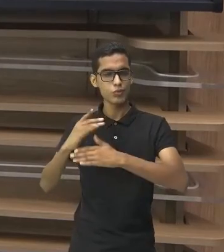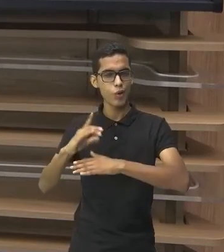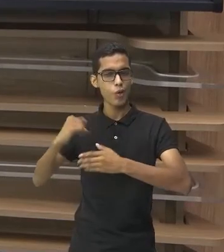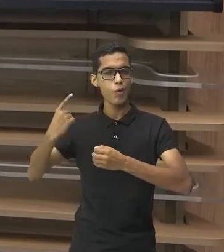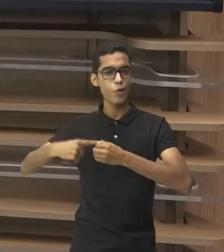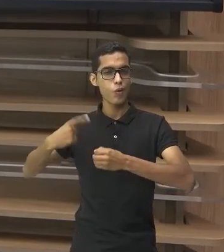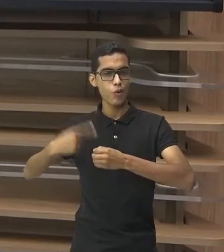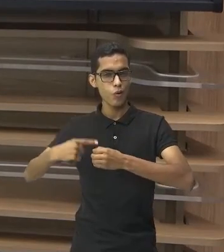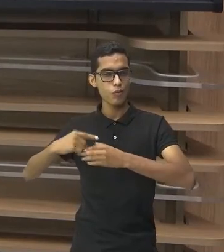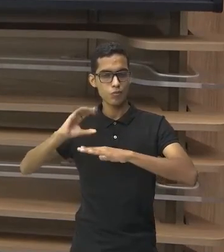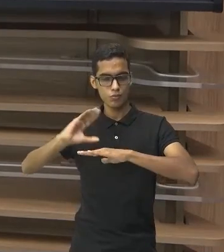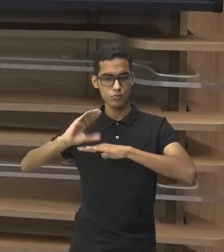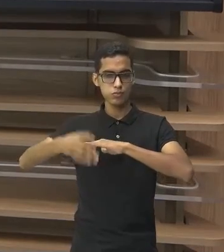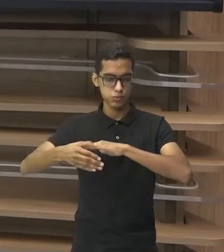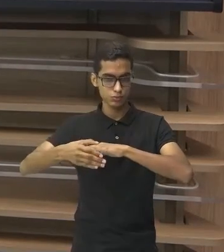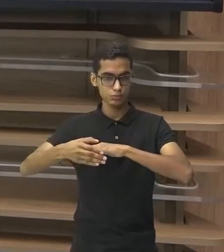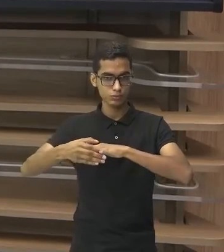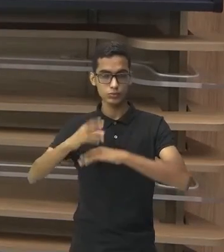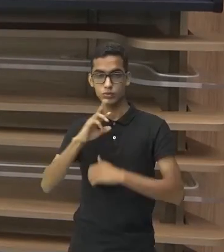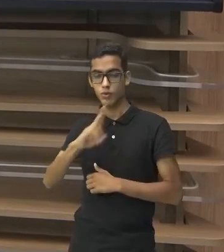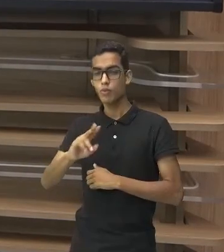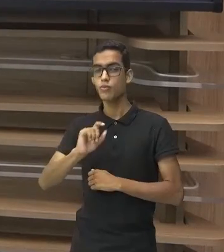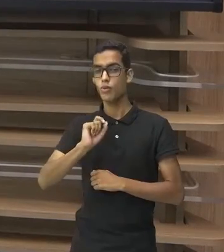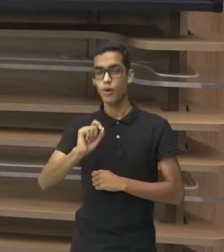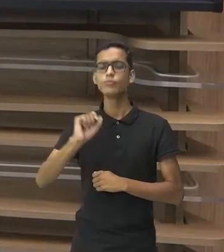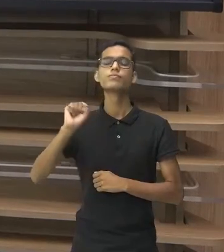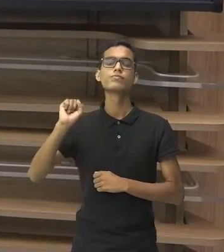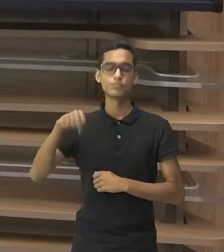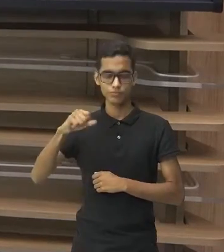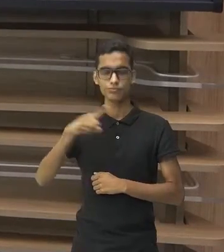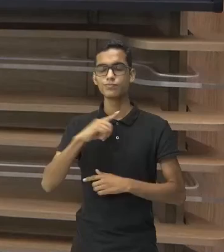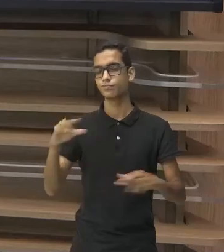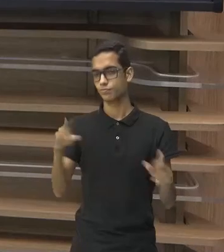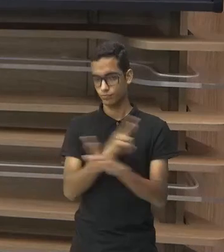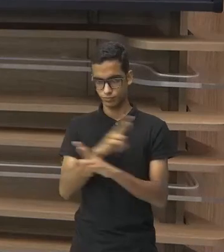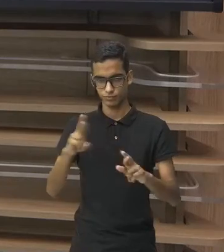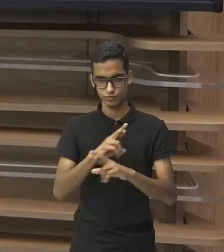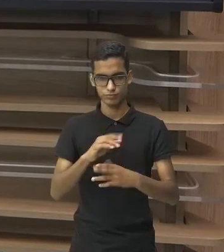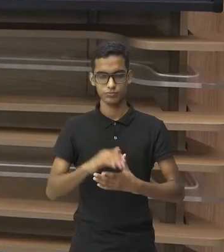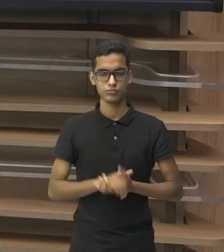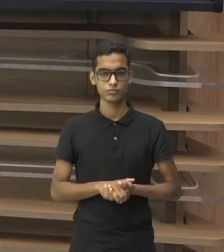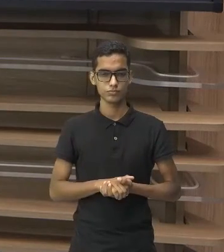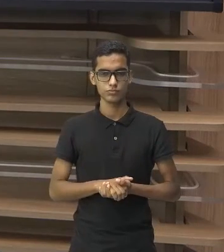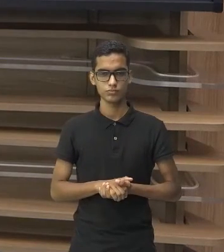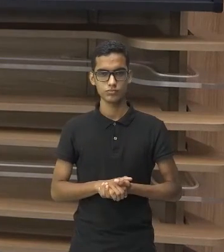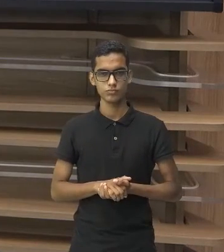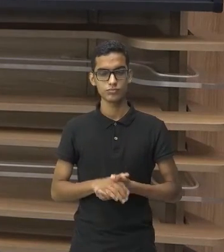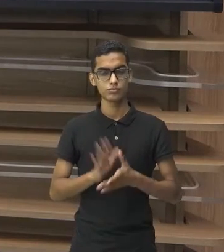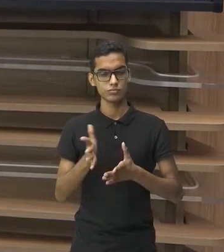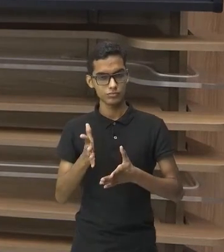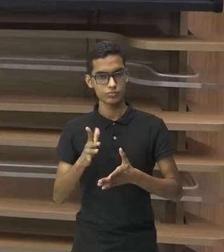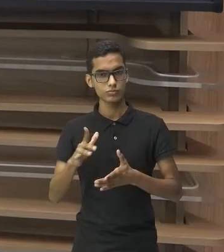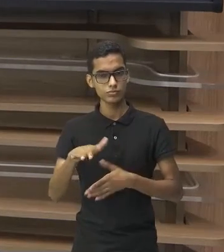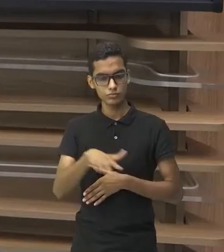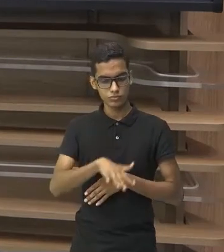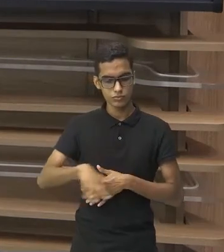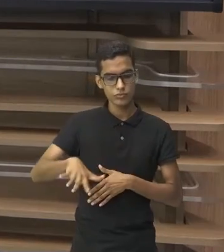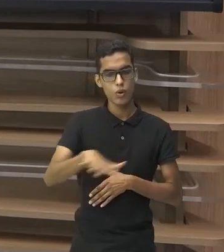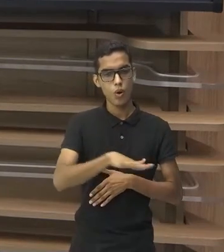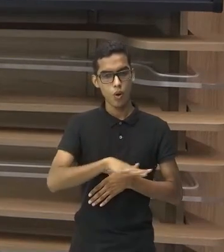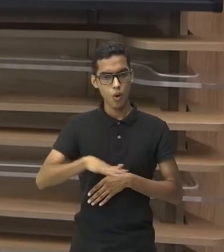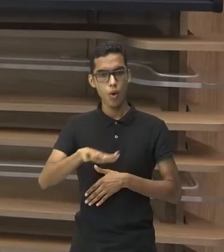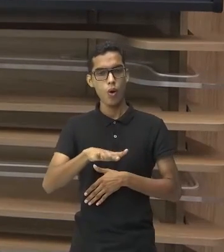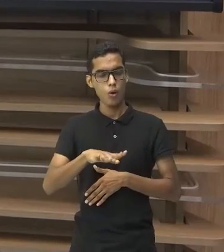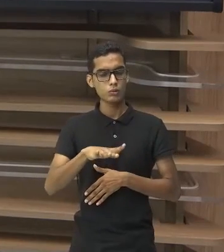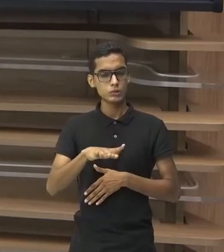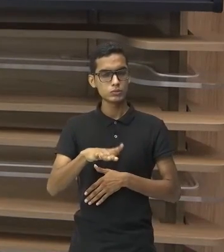que respondeu assim para a gente. Sim, quer dizer que existe relação. Conforme tal região tomava espaço,